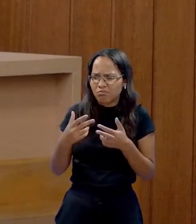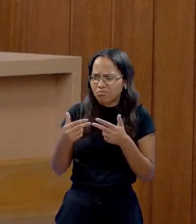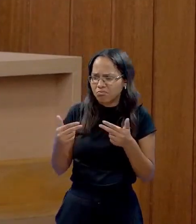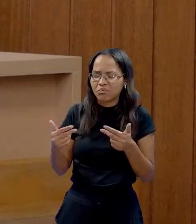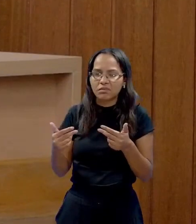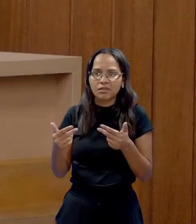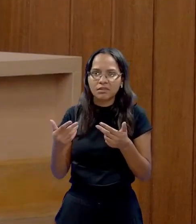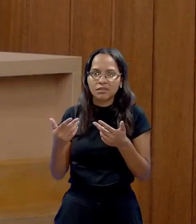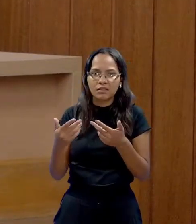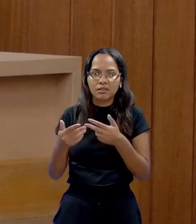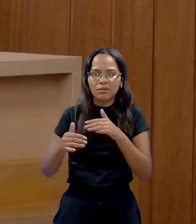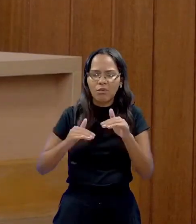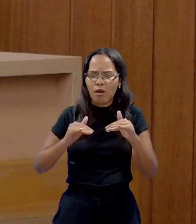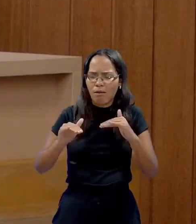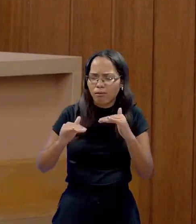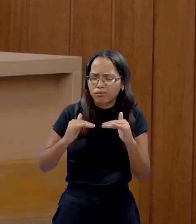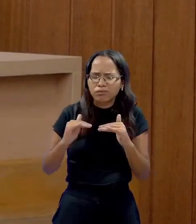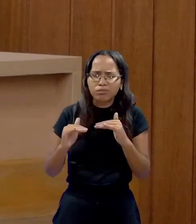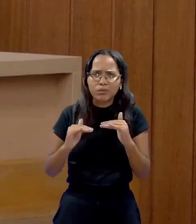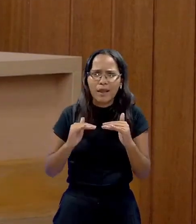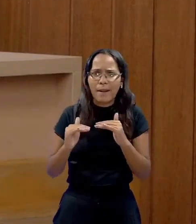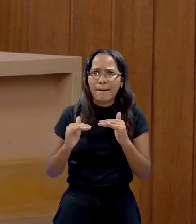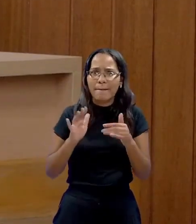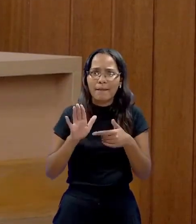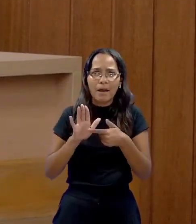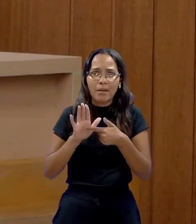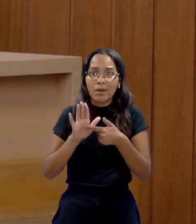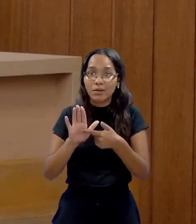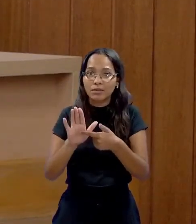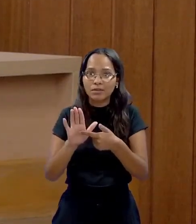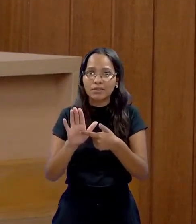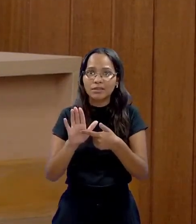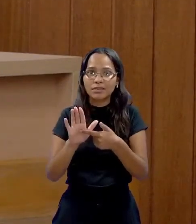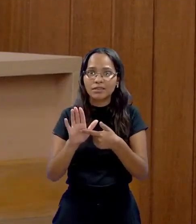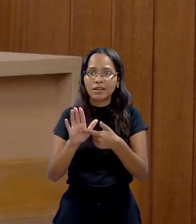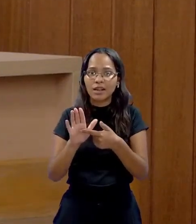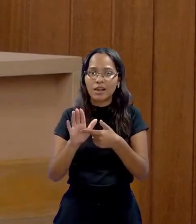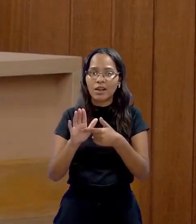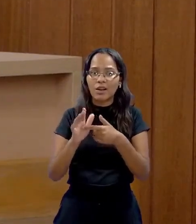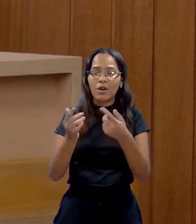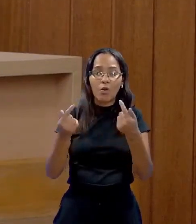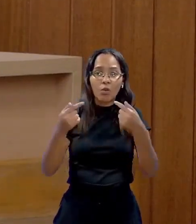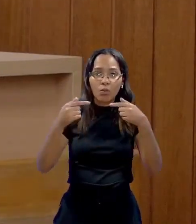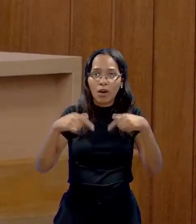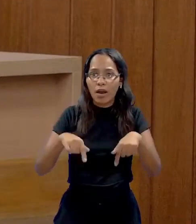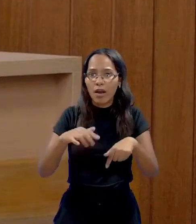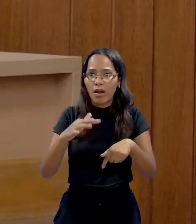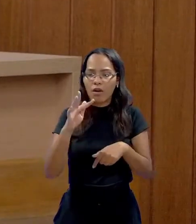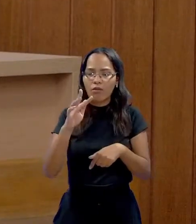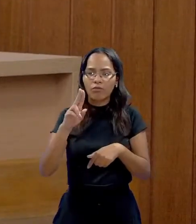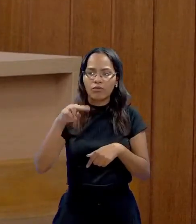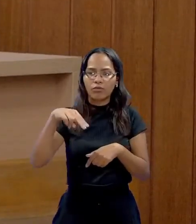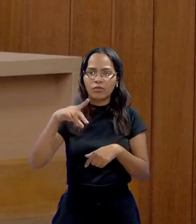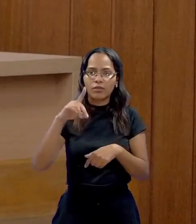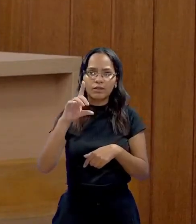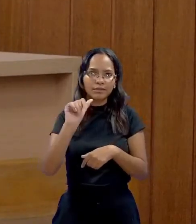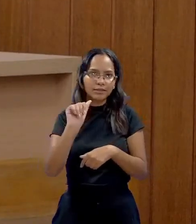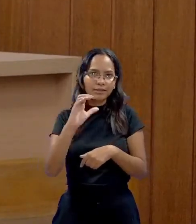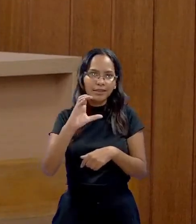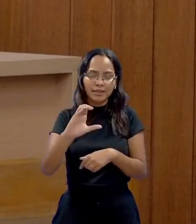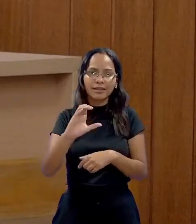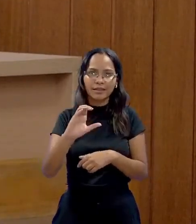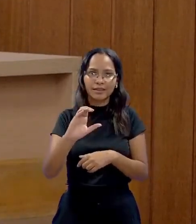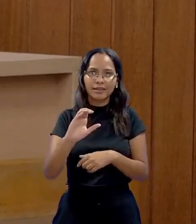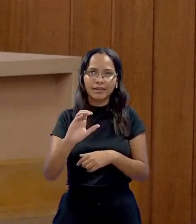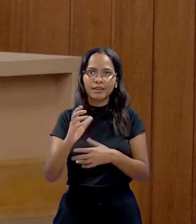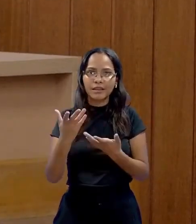para insinuar contra a Fundac, uma fundação que é da UFG, presidente. UFG